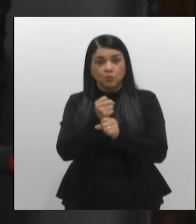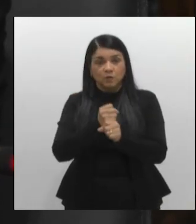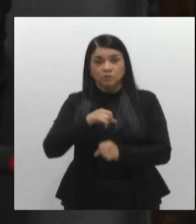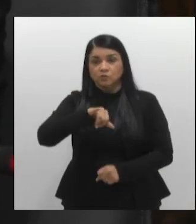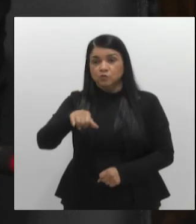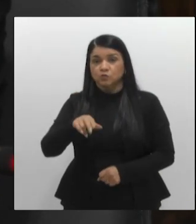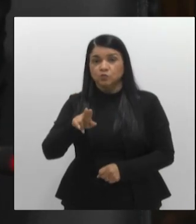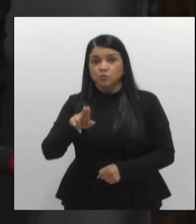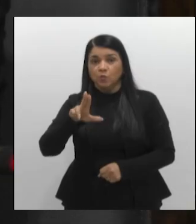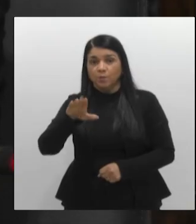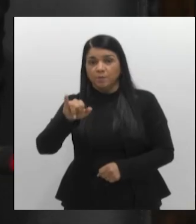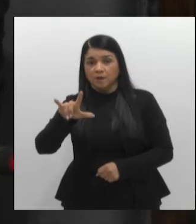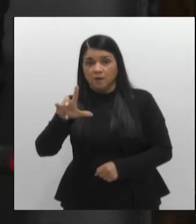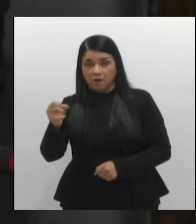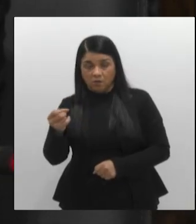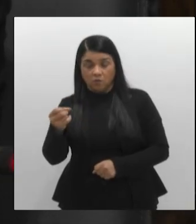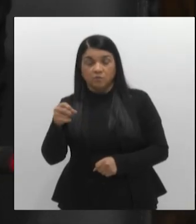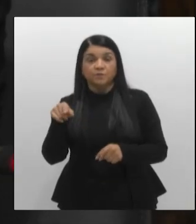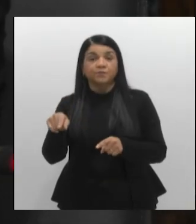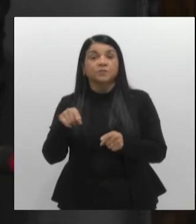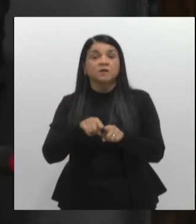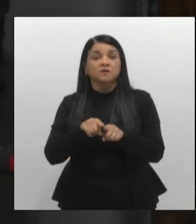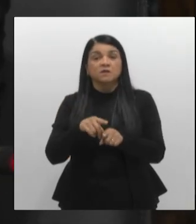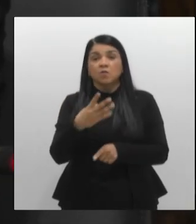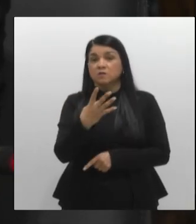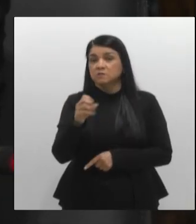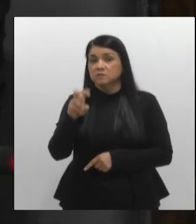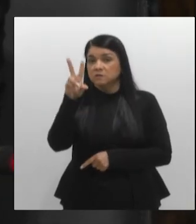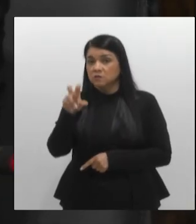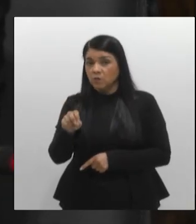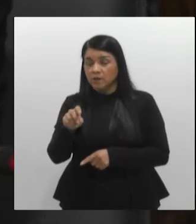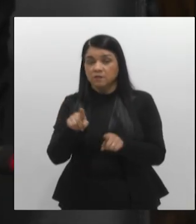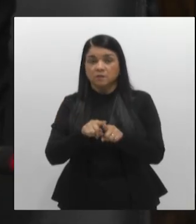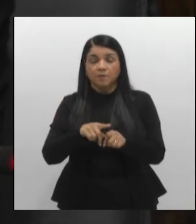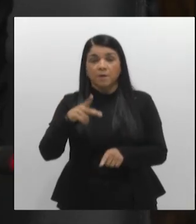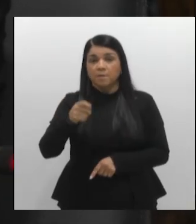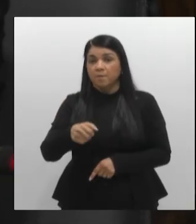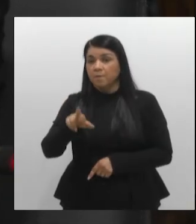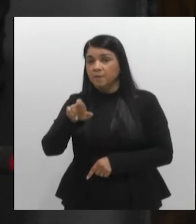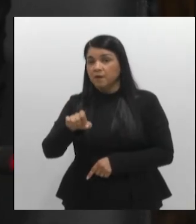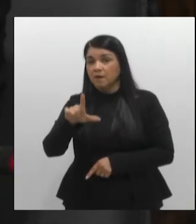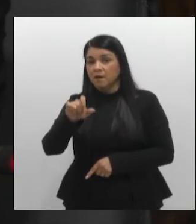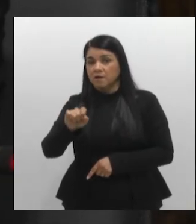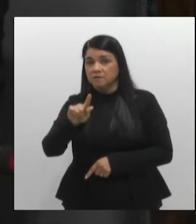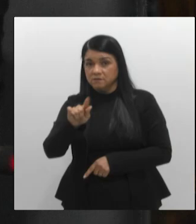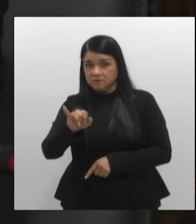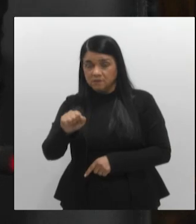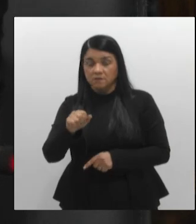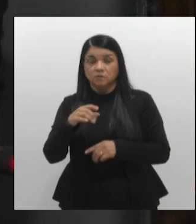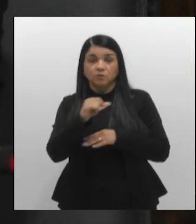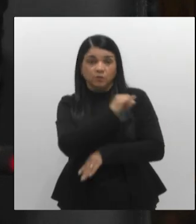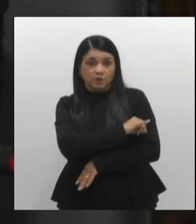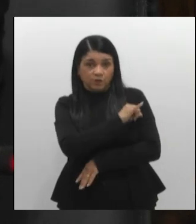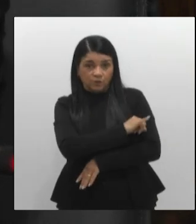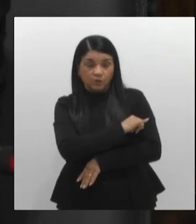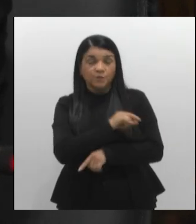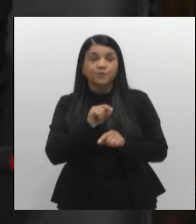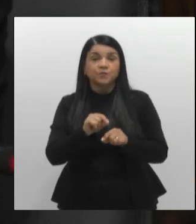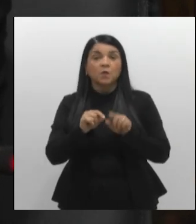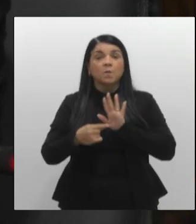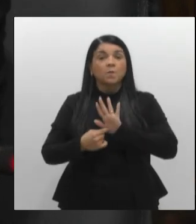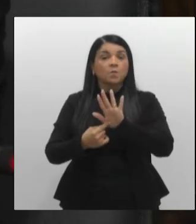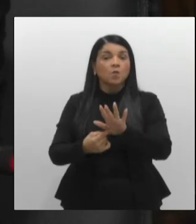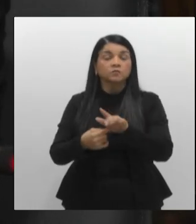450 e 350 anos de criação da prelazia e diocese do Rio de Janeiro, respectivamente, implica